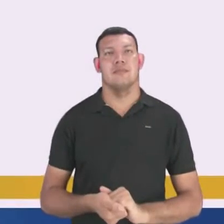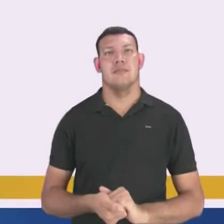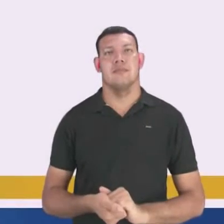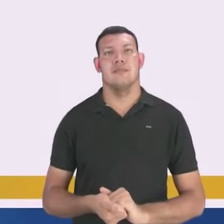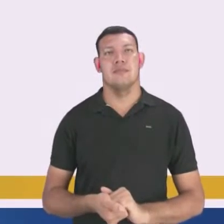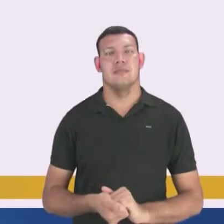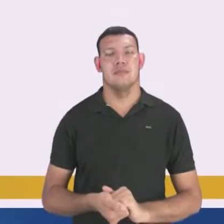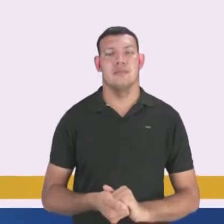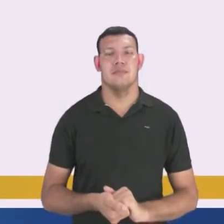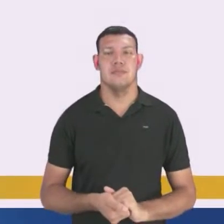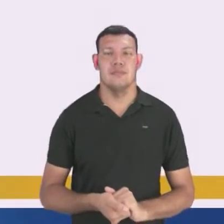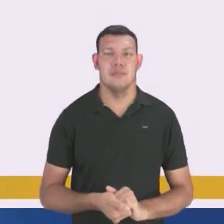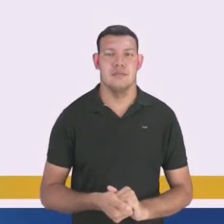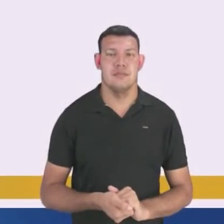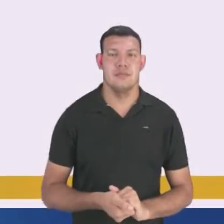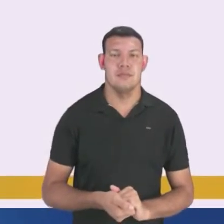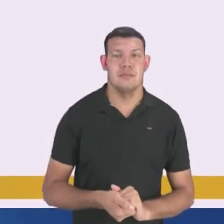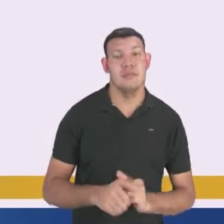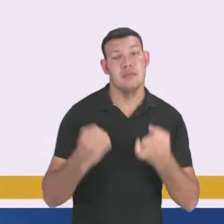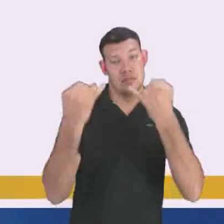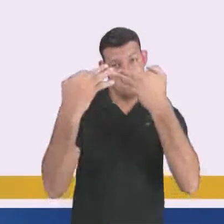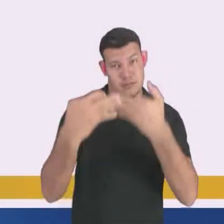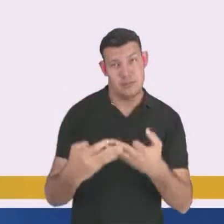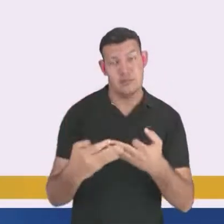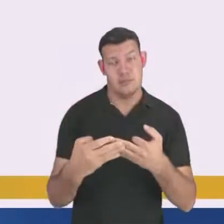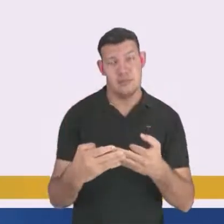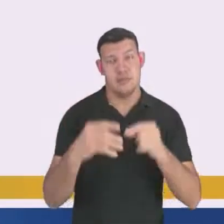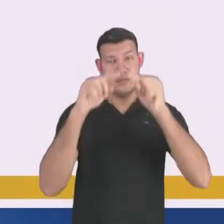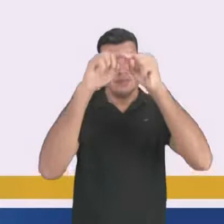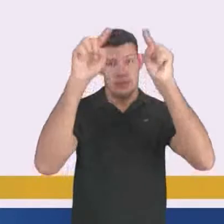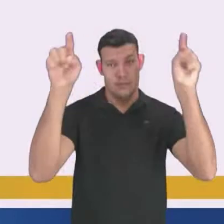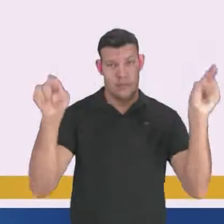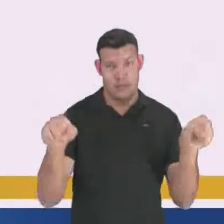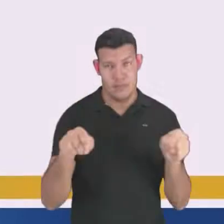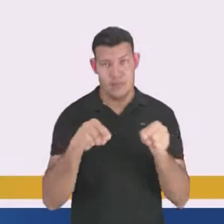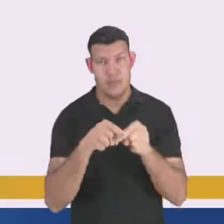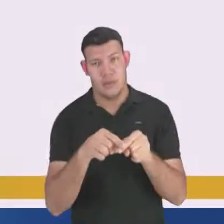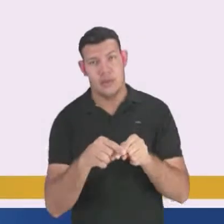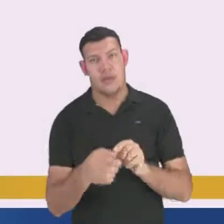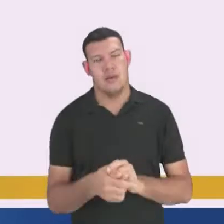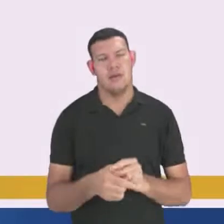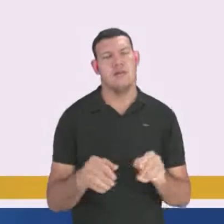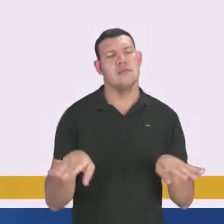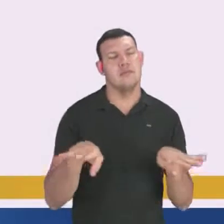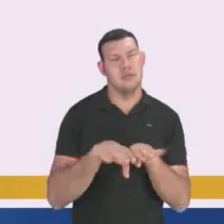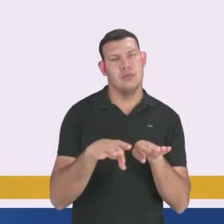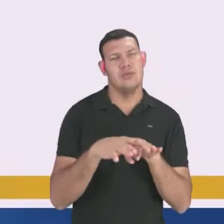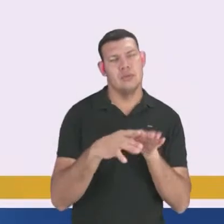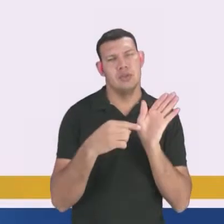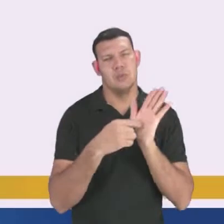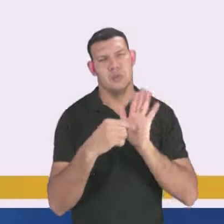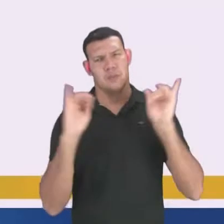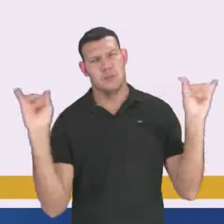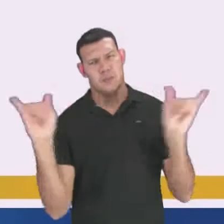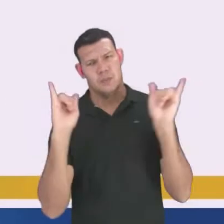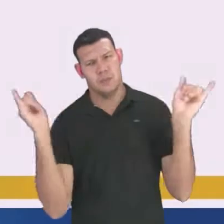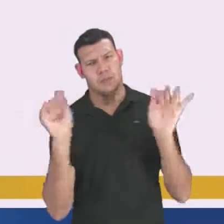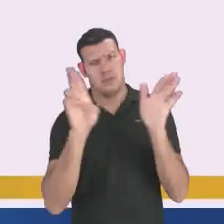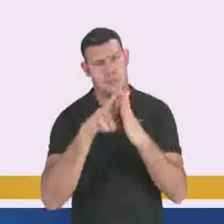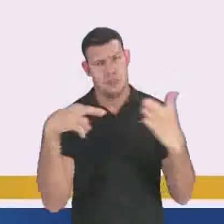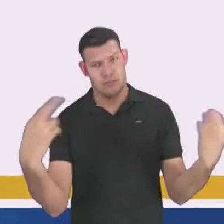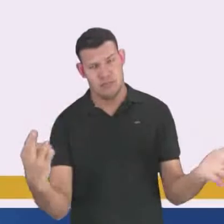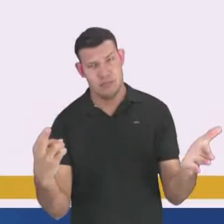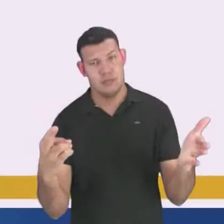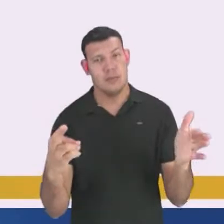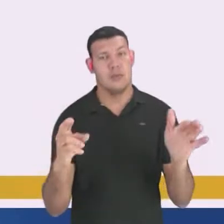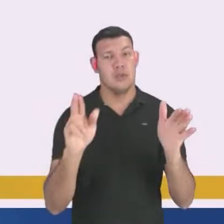Então, ainda falando sobre gráfico de setores, não é incomum você encontrar gráfico de setor em meio a notícias, revistas, jornais, internet,